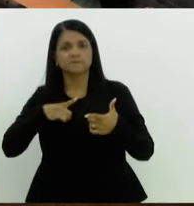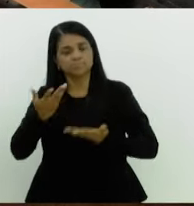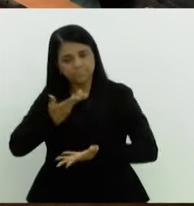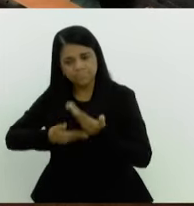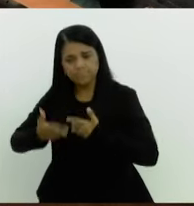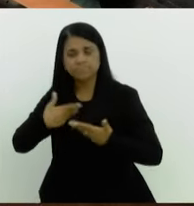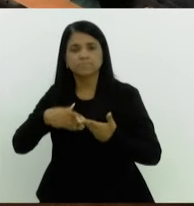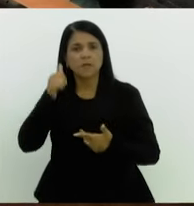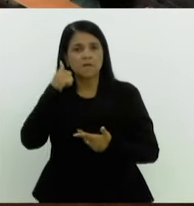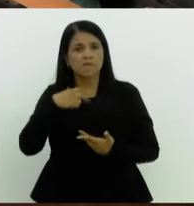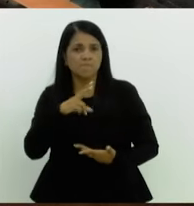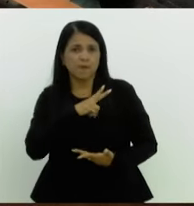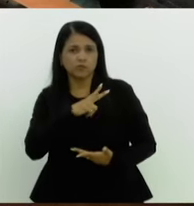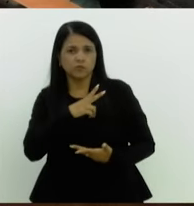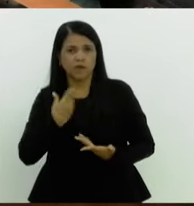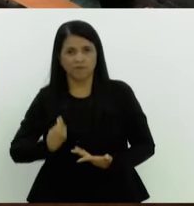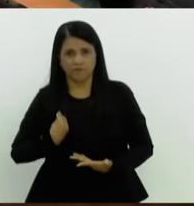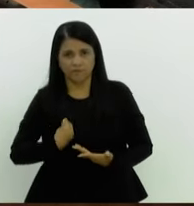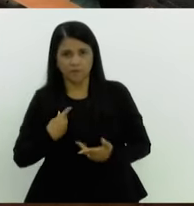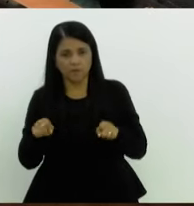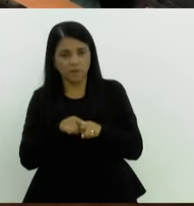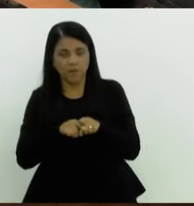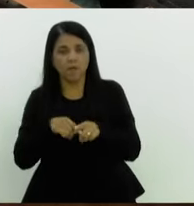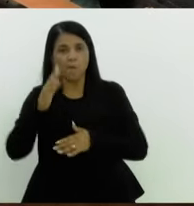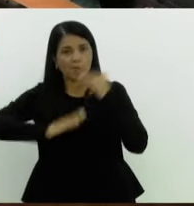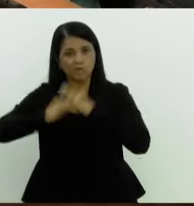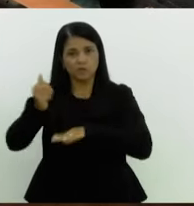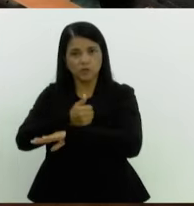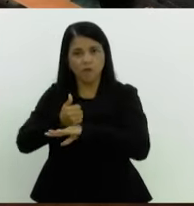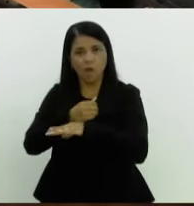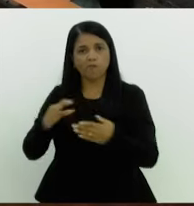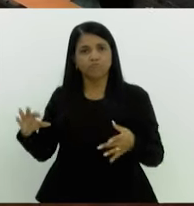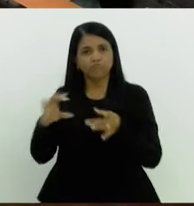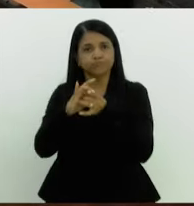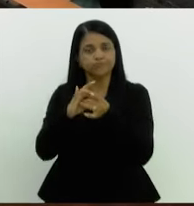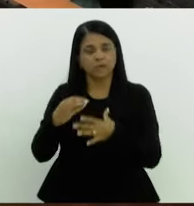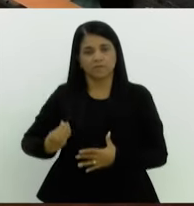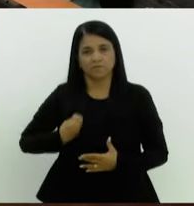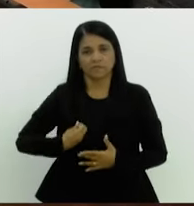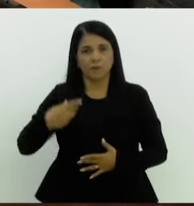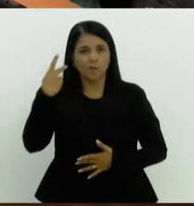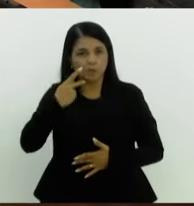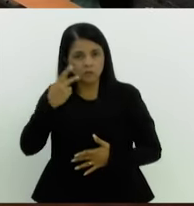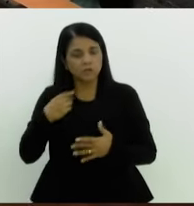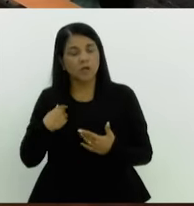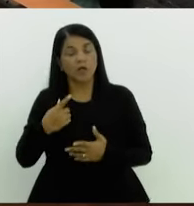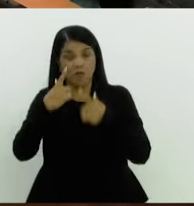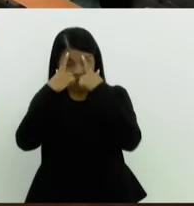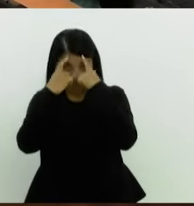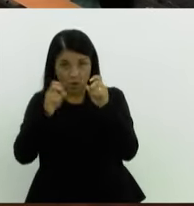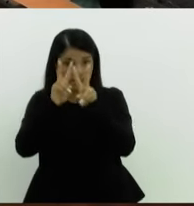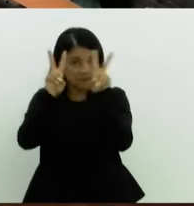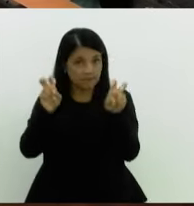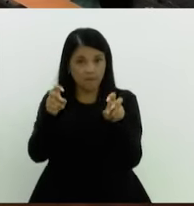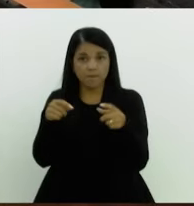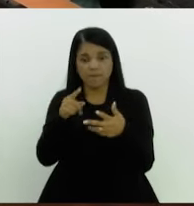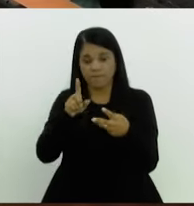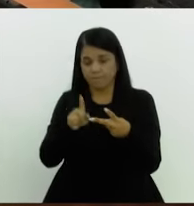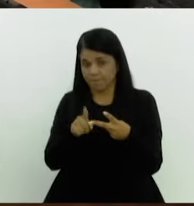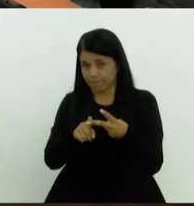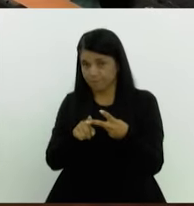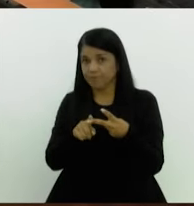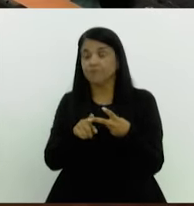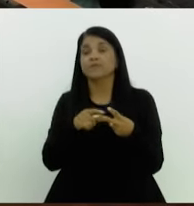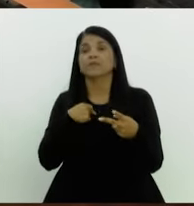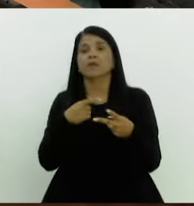a sua vida profissional com a vida política em termos de violência eu caminhei com a deputada Soraia muito longamente